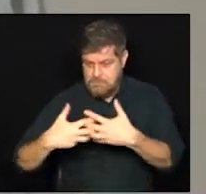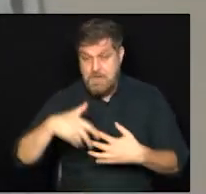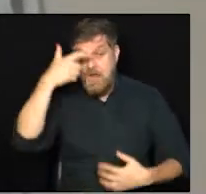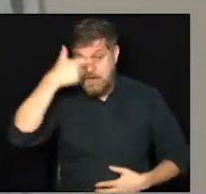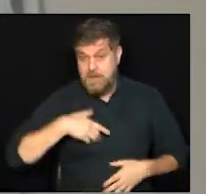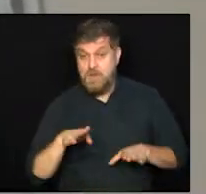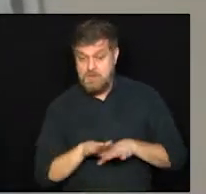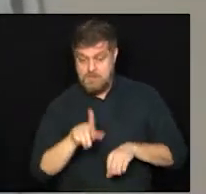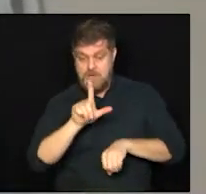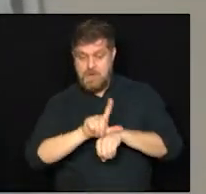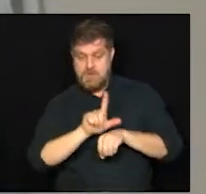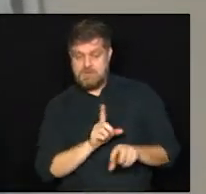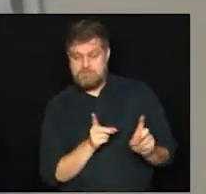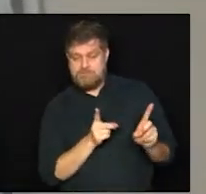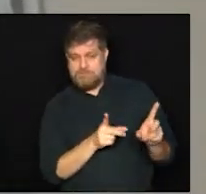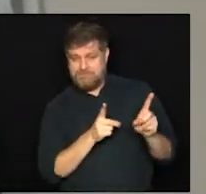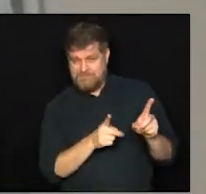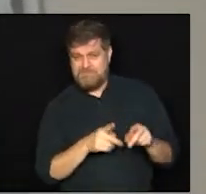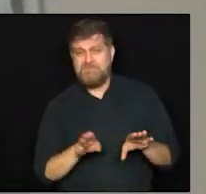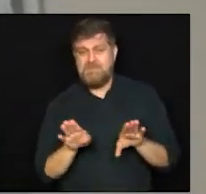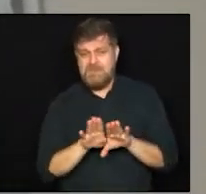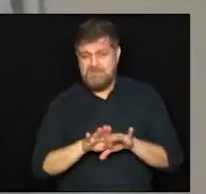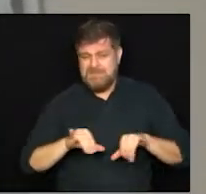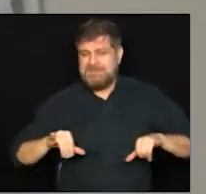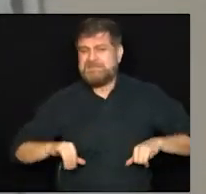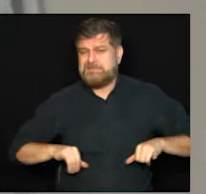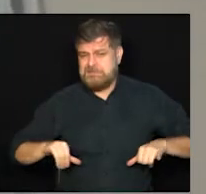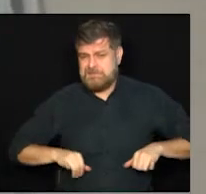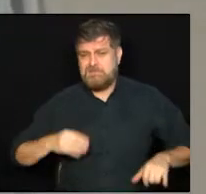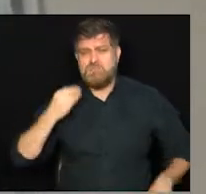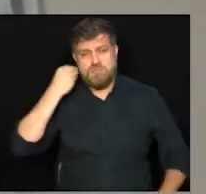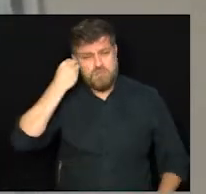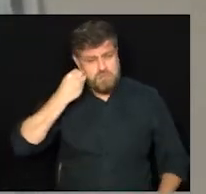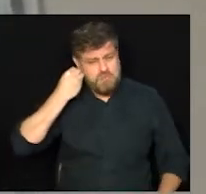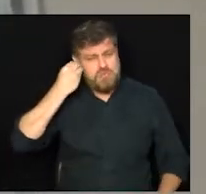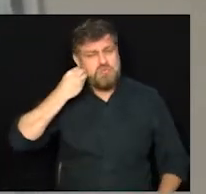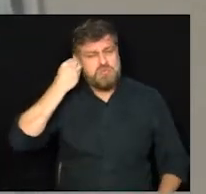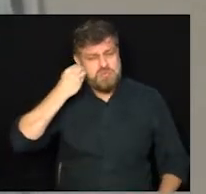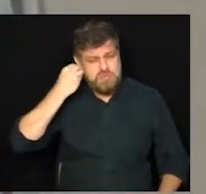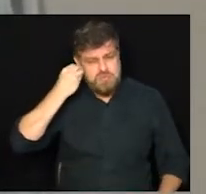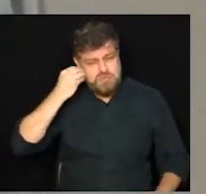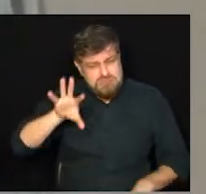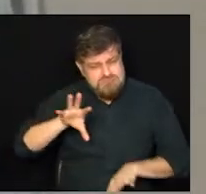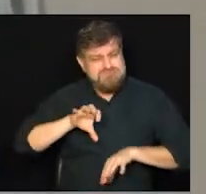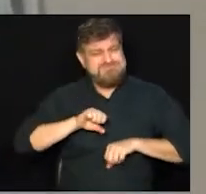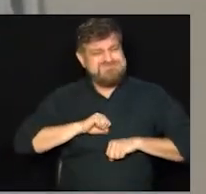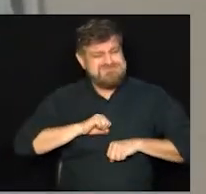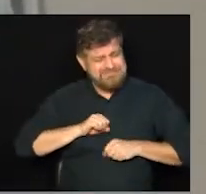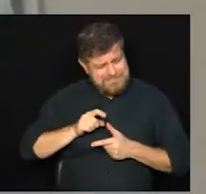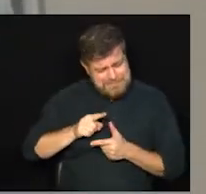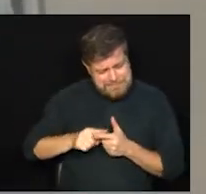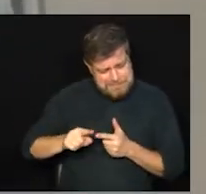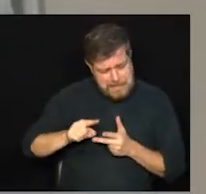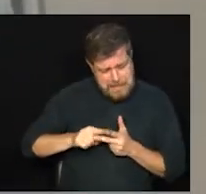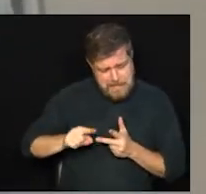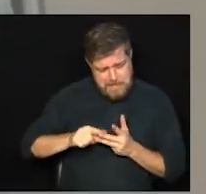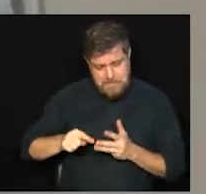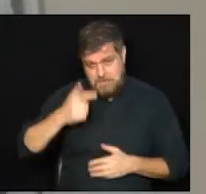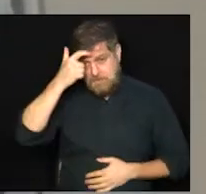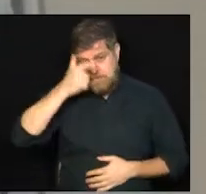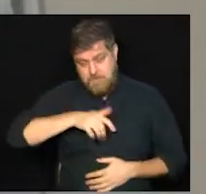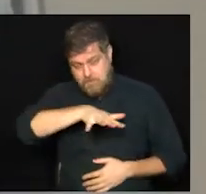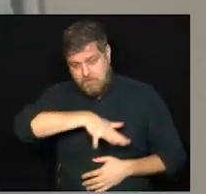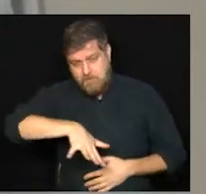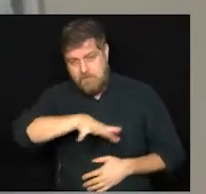na cidade, senti muito, viu, presidente, na pele, toda essa situação. Sou da área do comércio